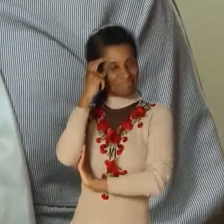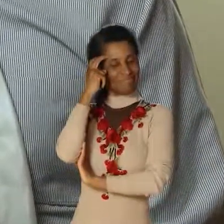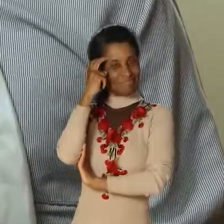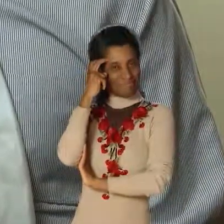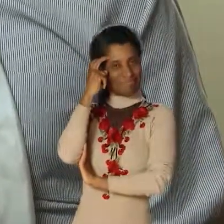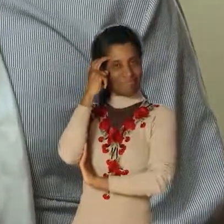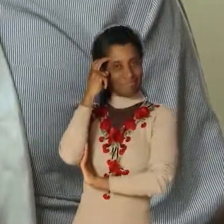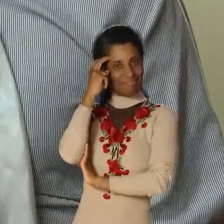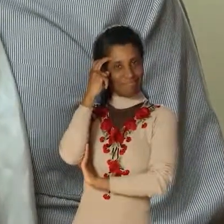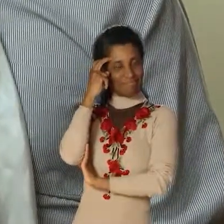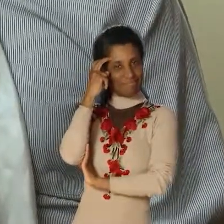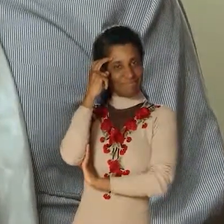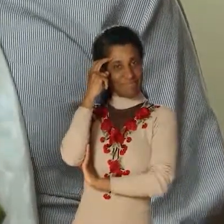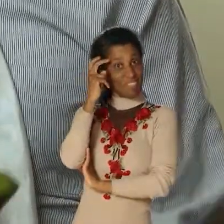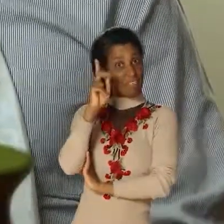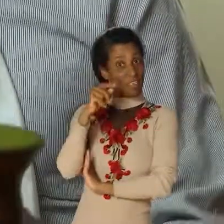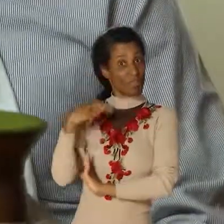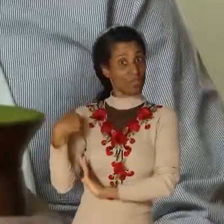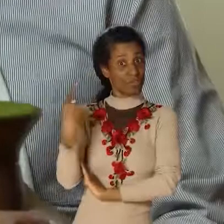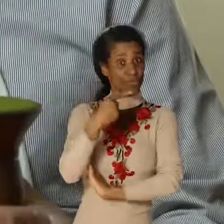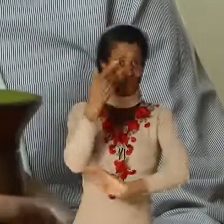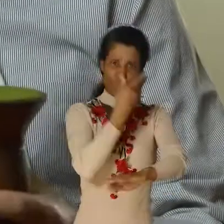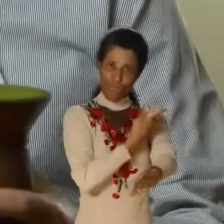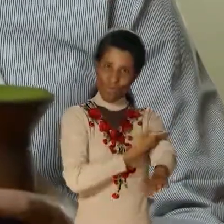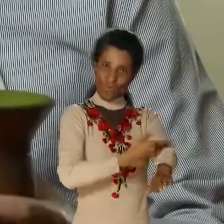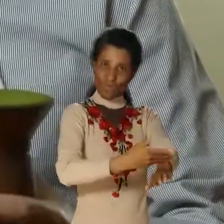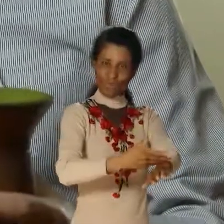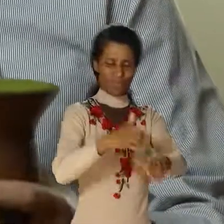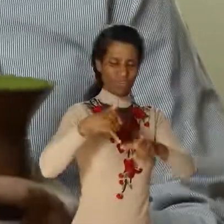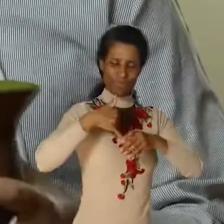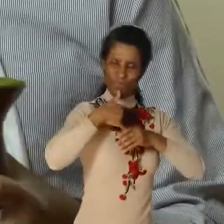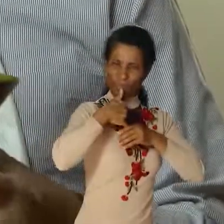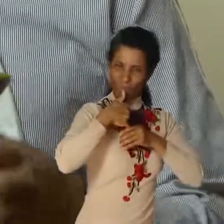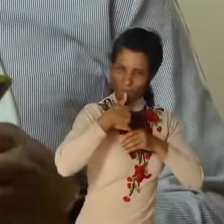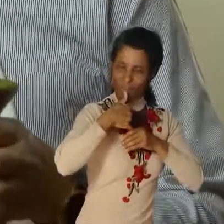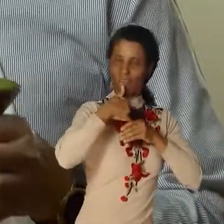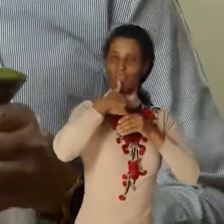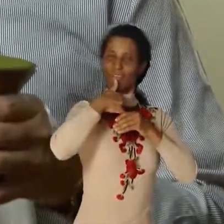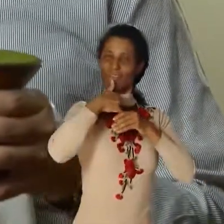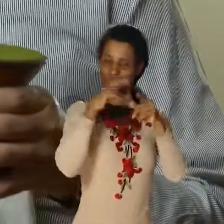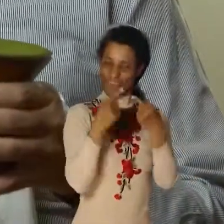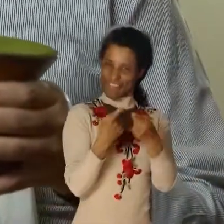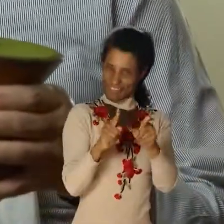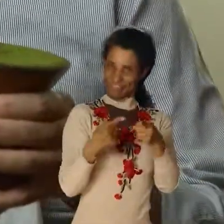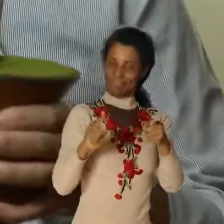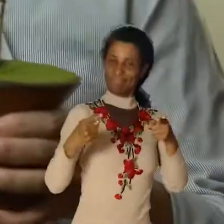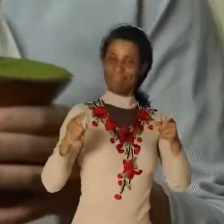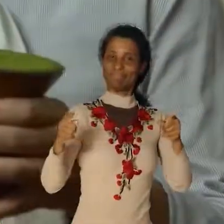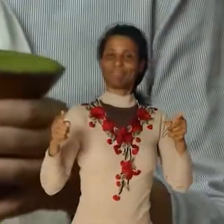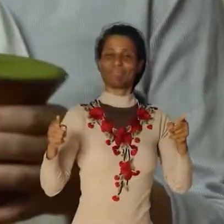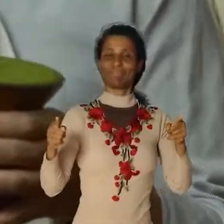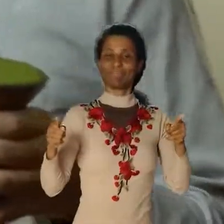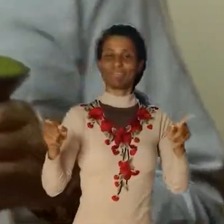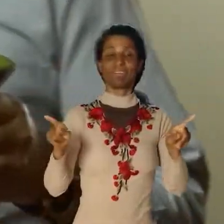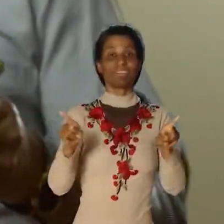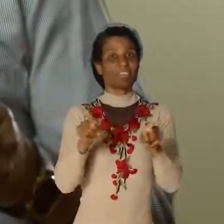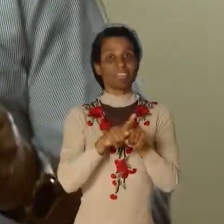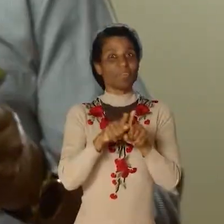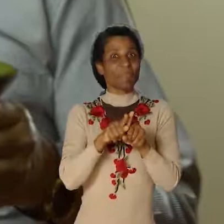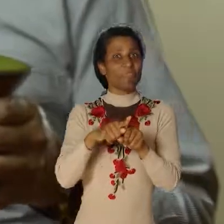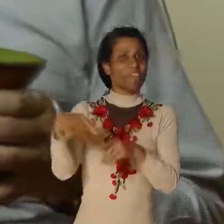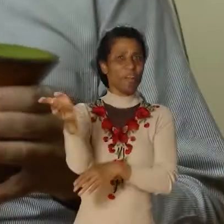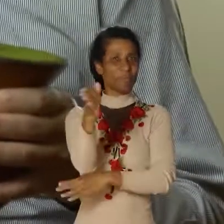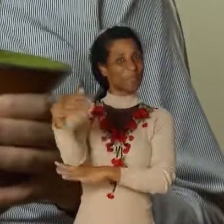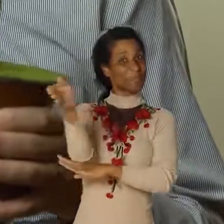cultura, é os nossos costumes, o nosso chimarrão, o nosso churrasco, o